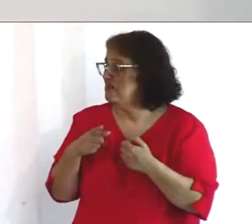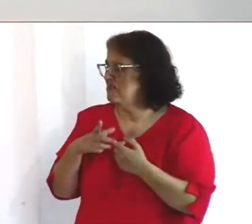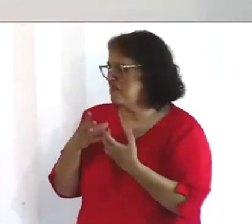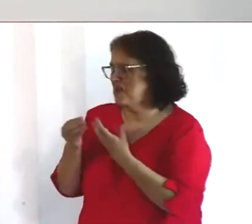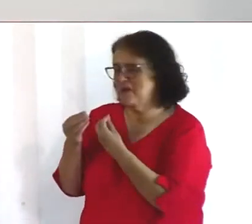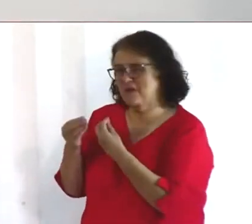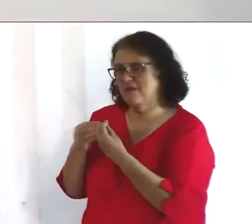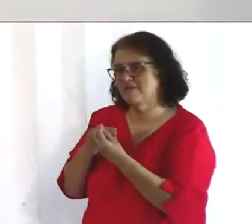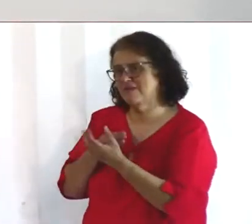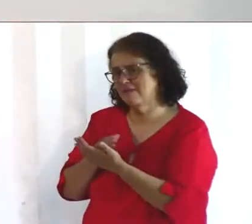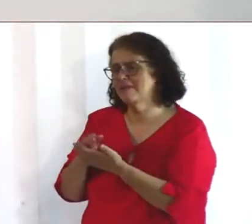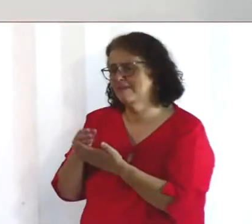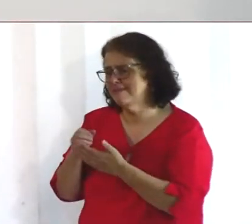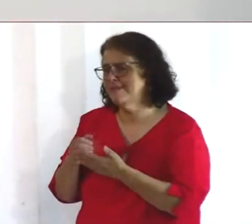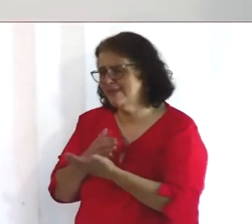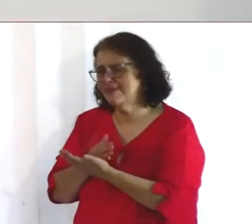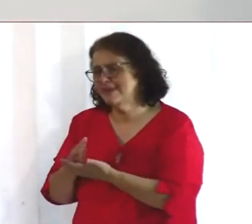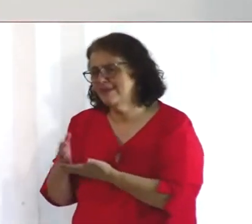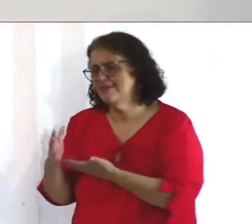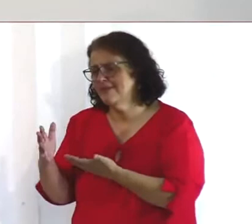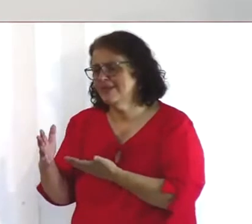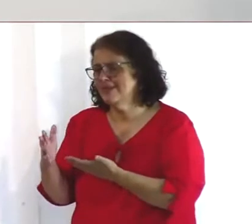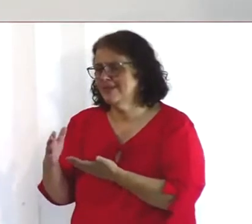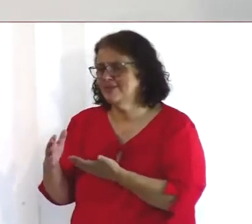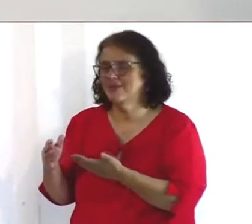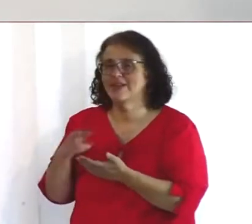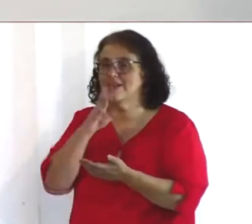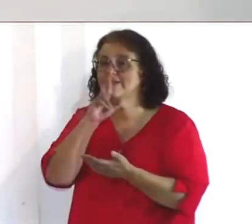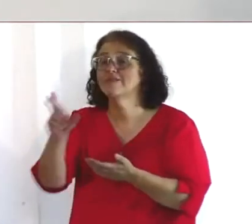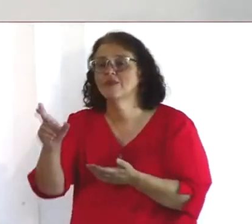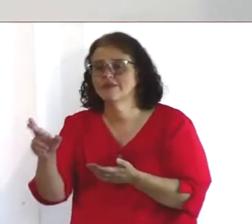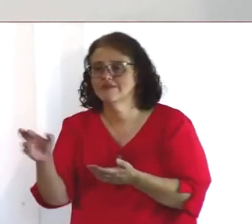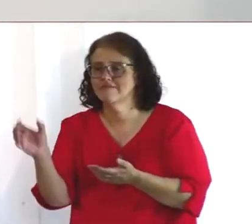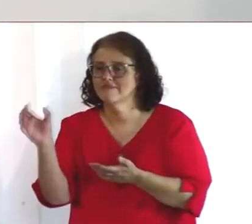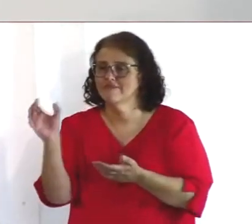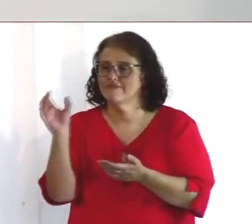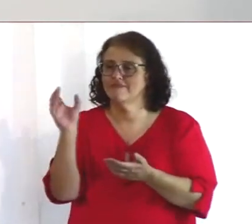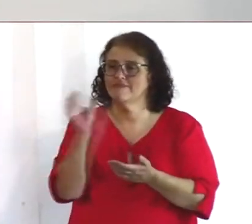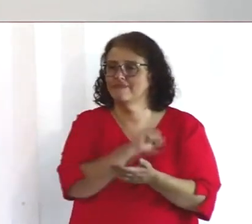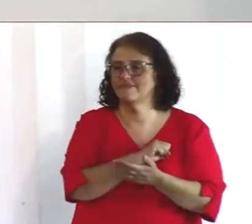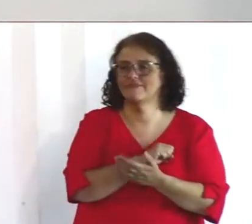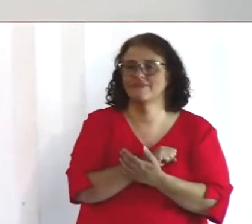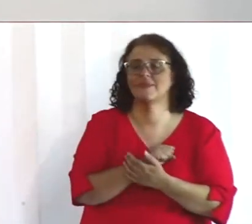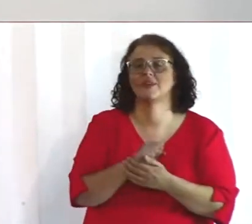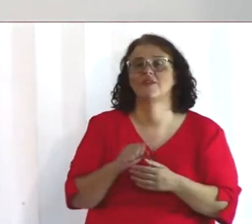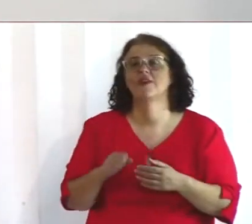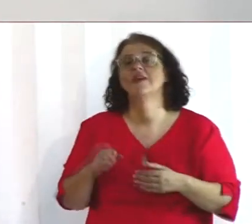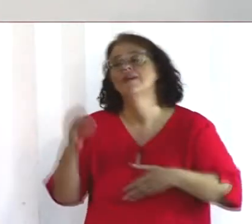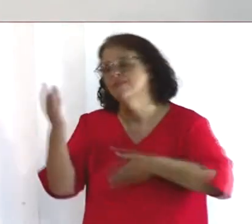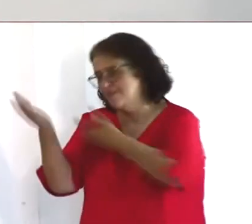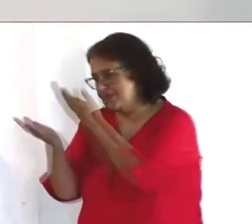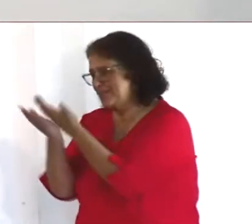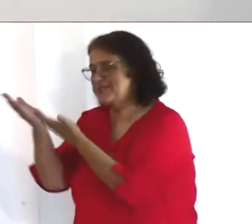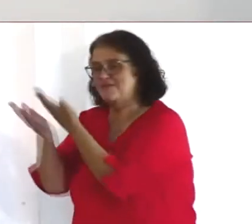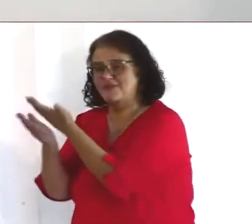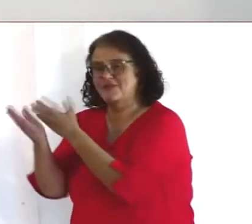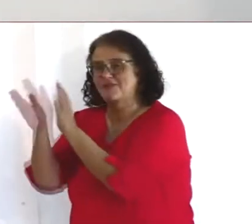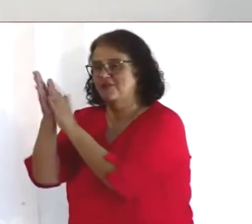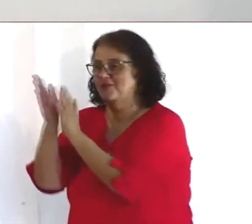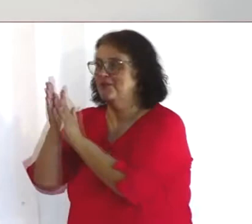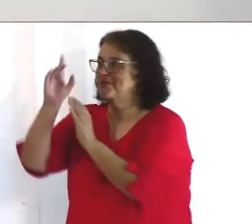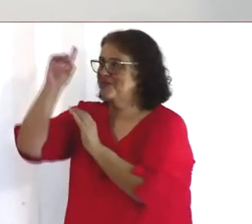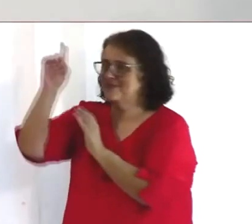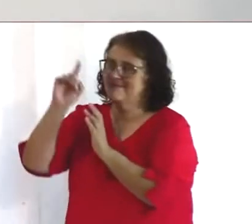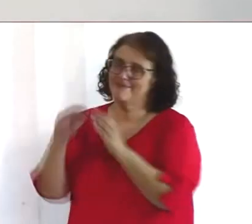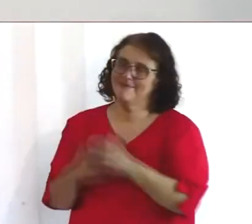a cura de uma fraqueza natural para um serviço de louvor a Deus. Então vem o versículo